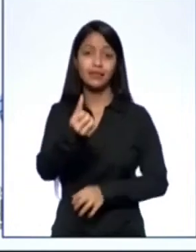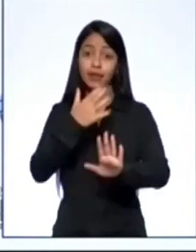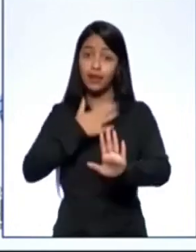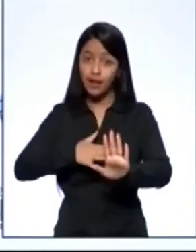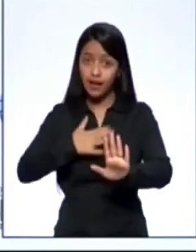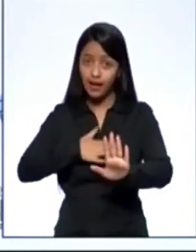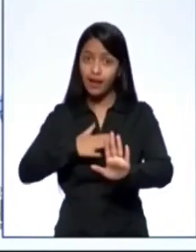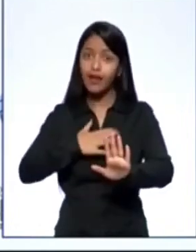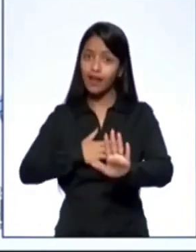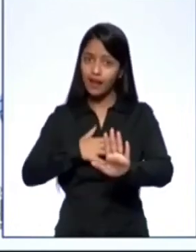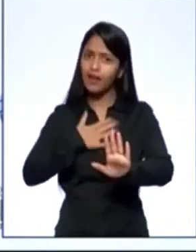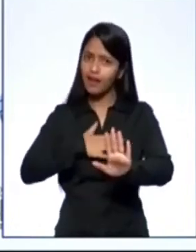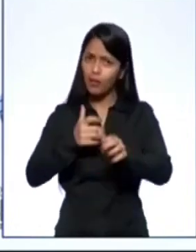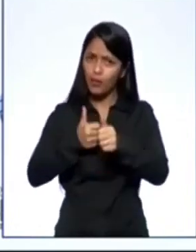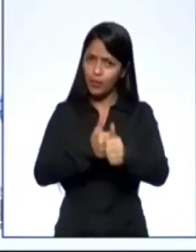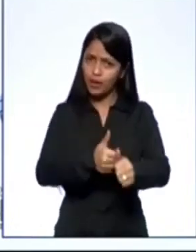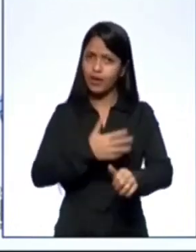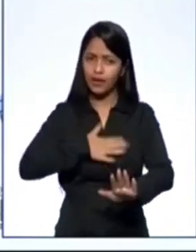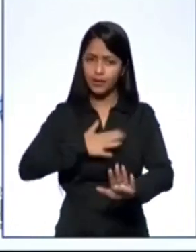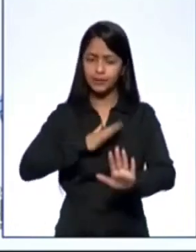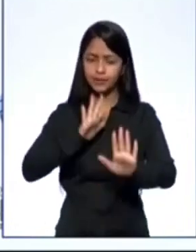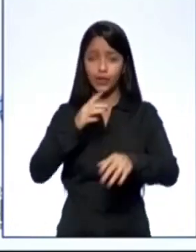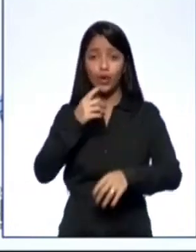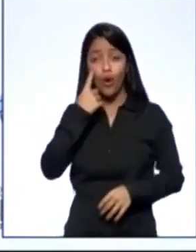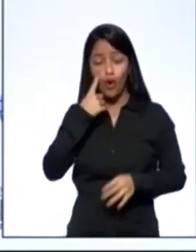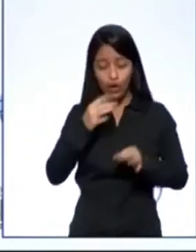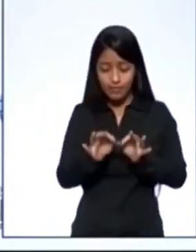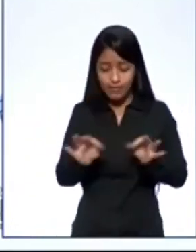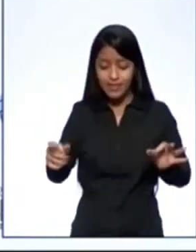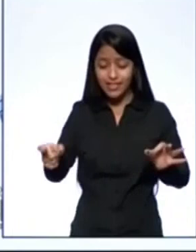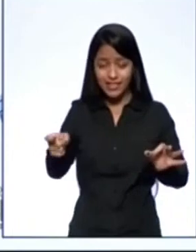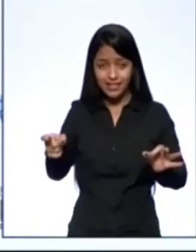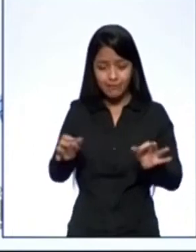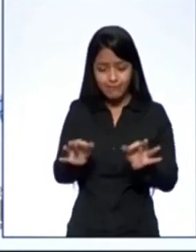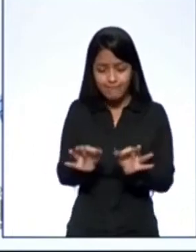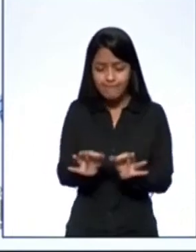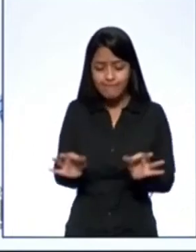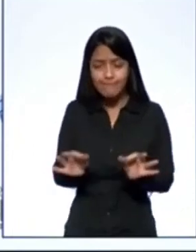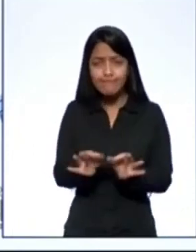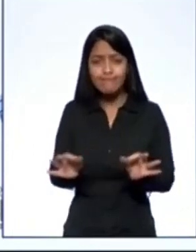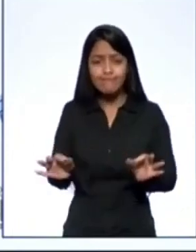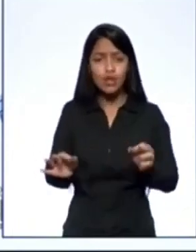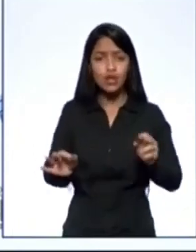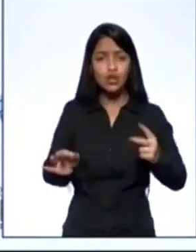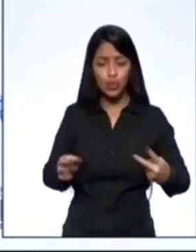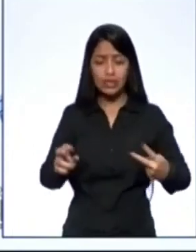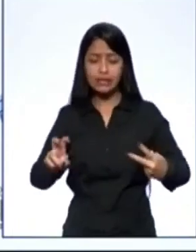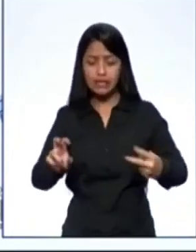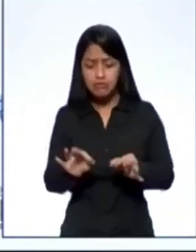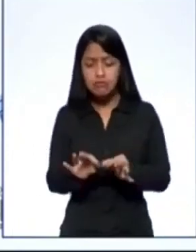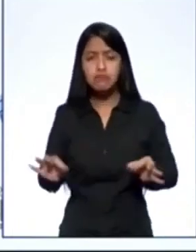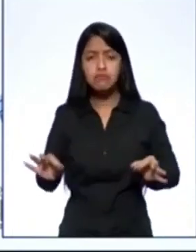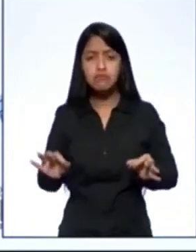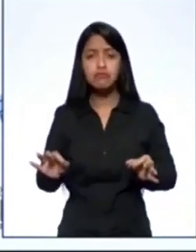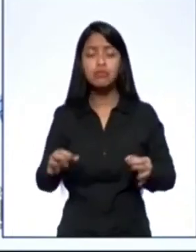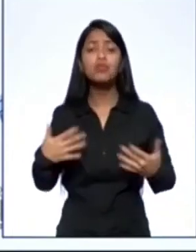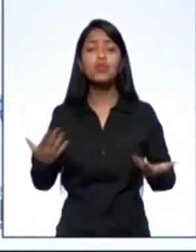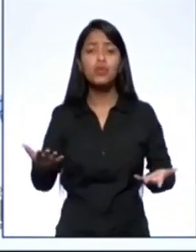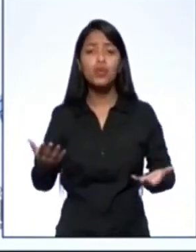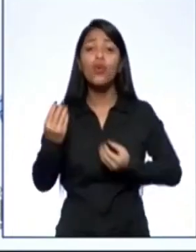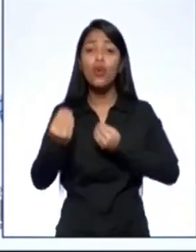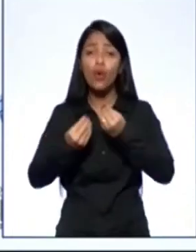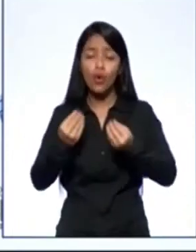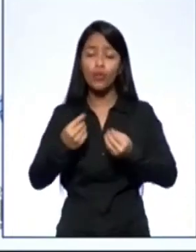eu vou chegar lá vai aqui Oi gente vamos descobrir o tamanho desse cateto É Bel peixes é só